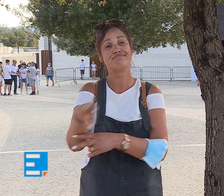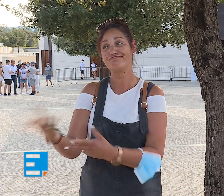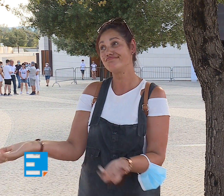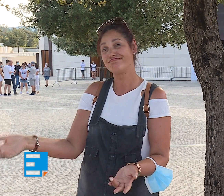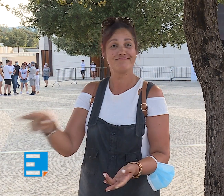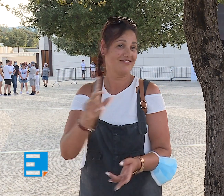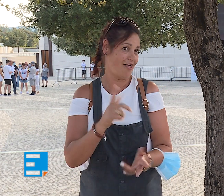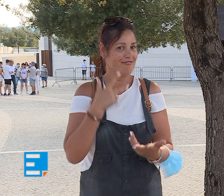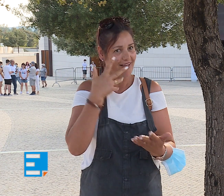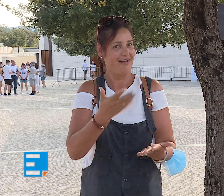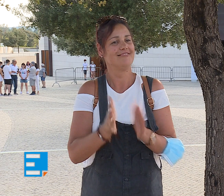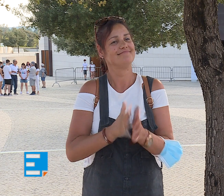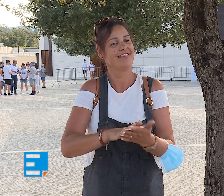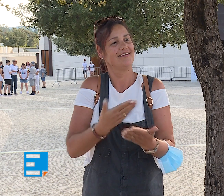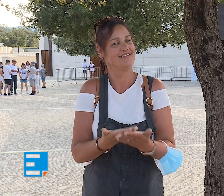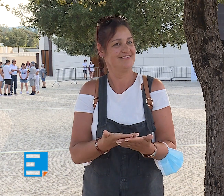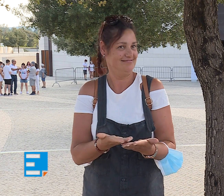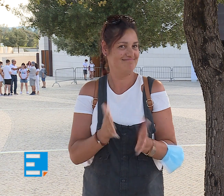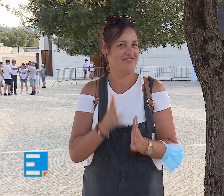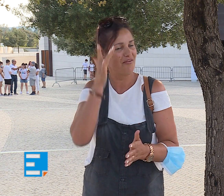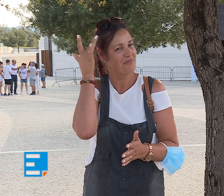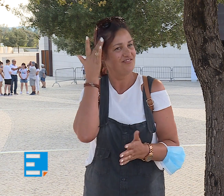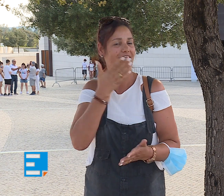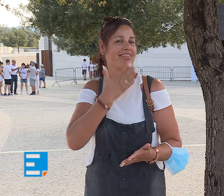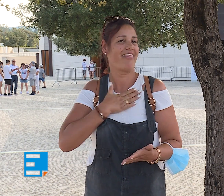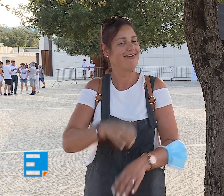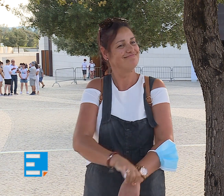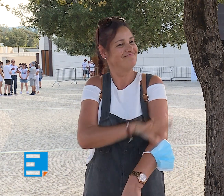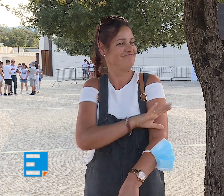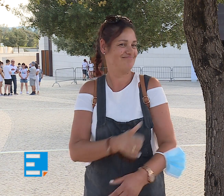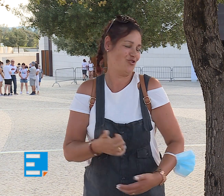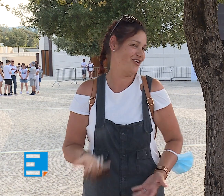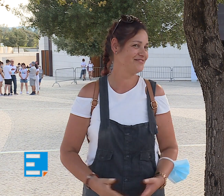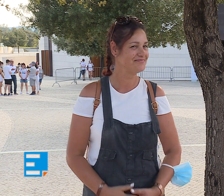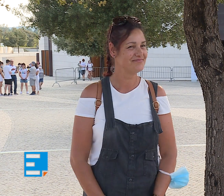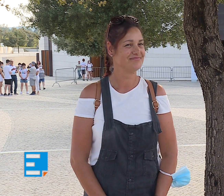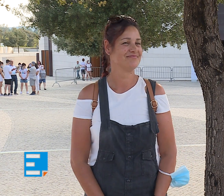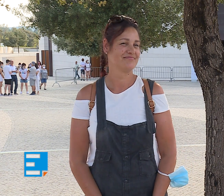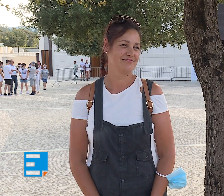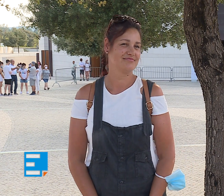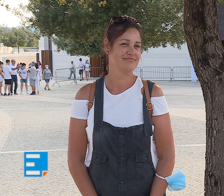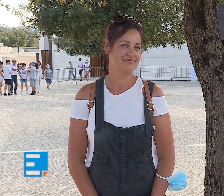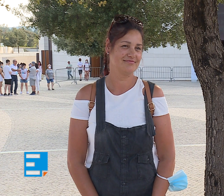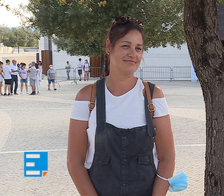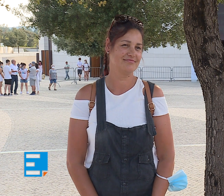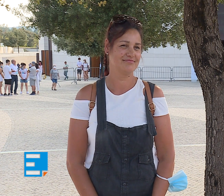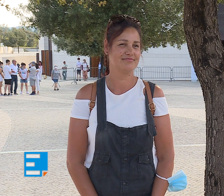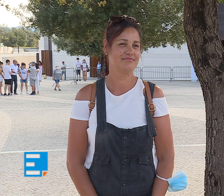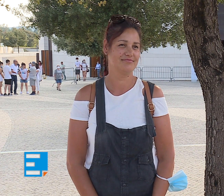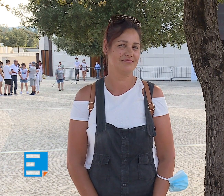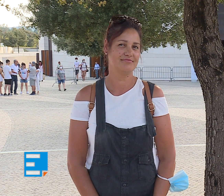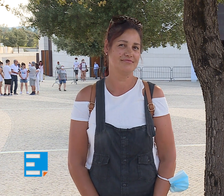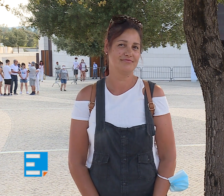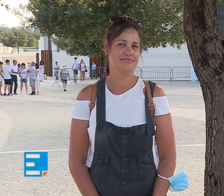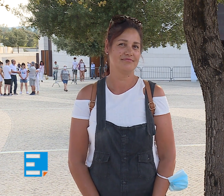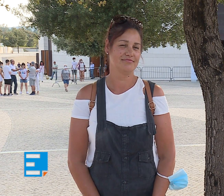existisse língua gestual ou intérprete, eu viria apenas em forma de passeio e de visita. visita. Nesse momento, quando